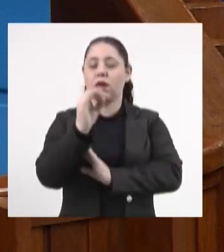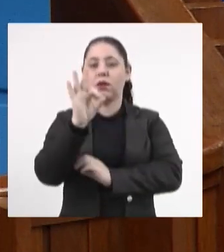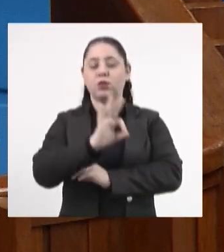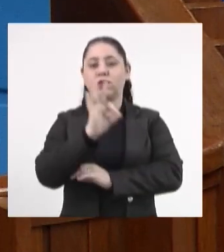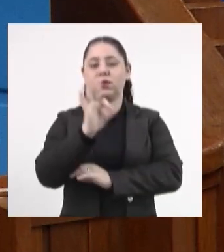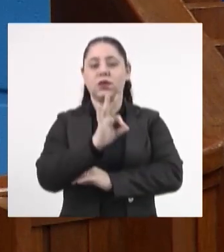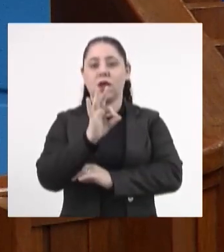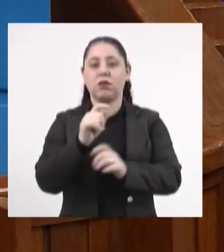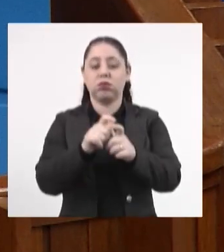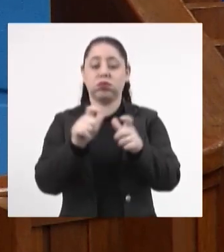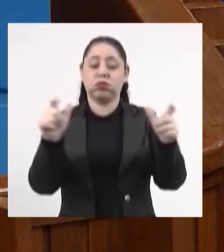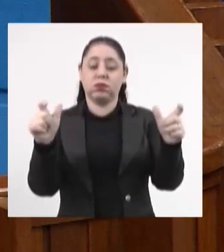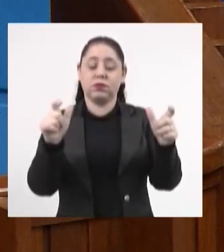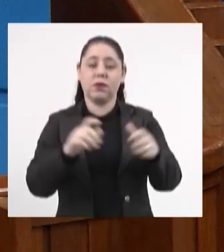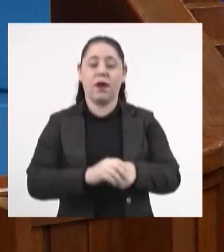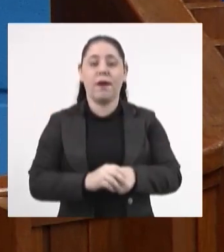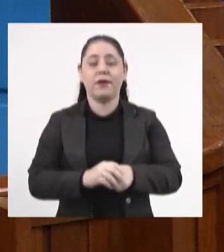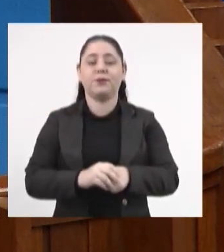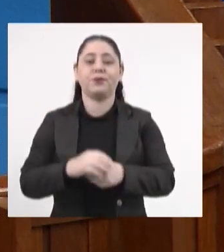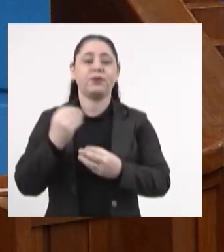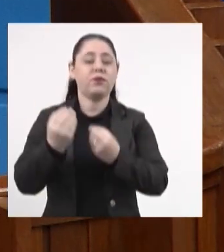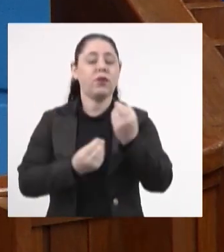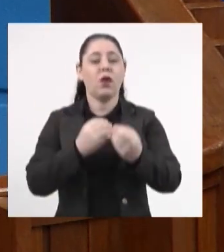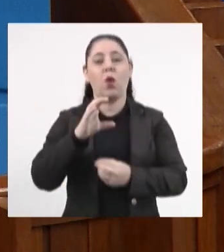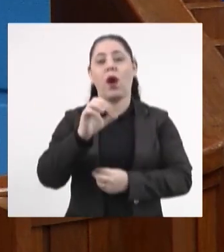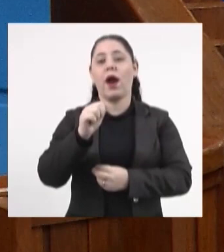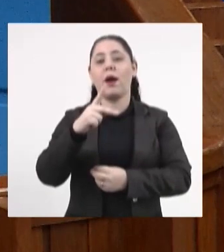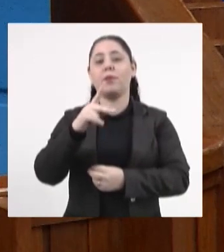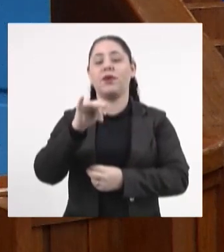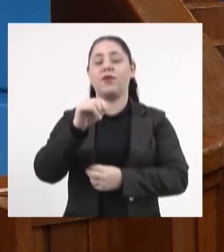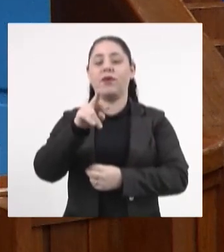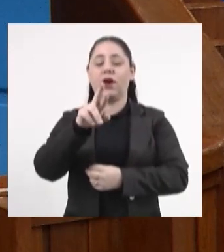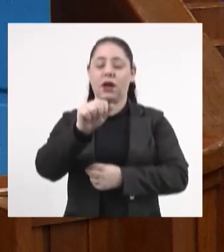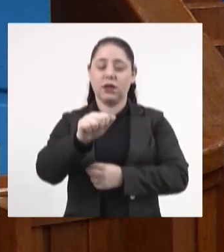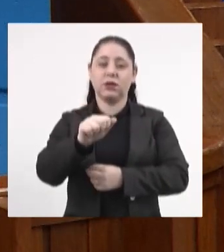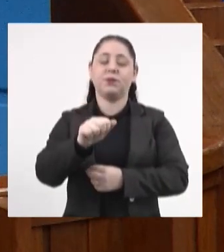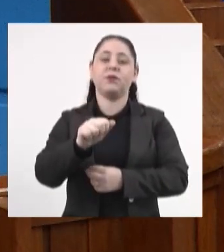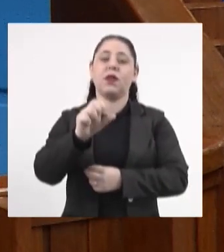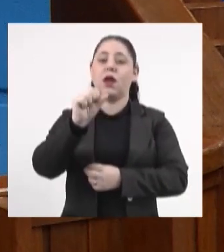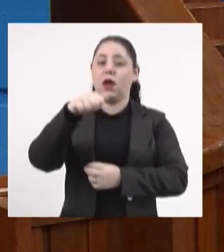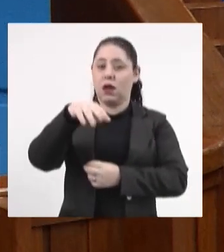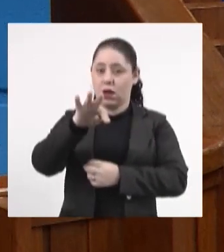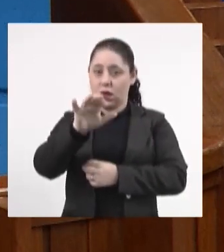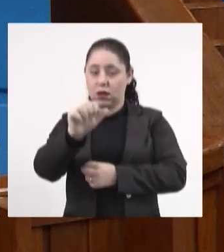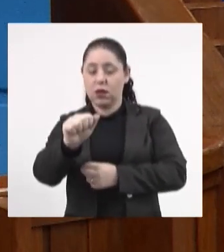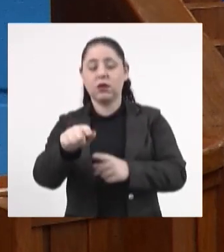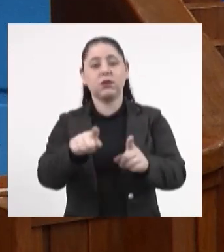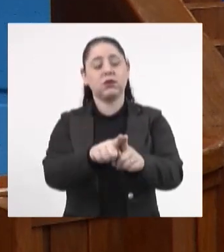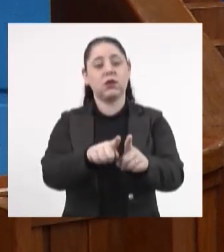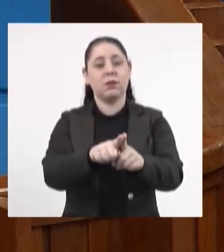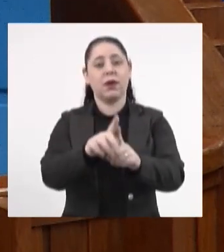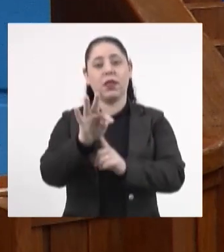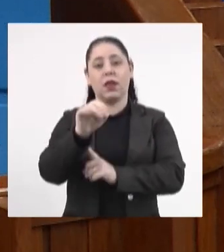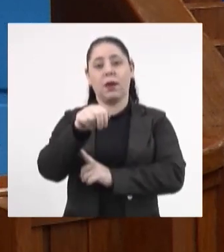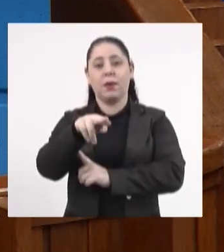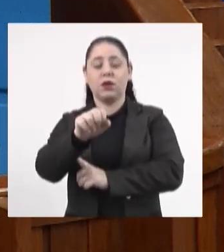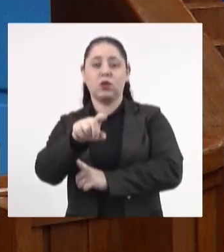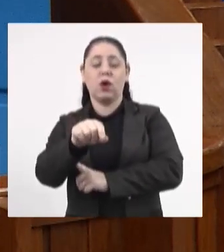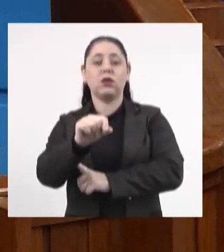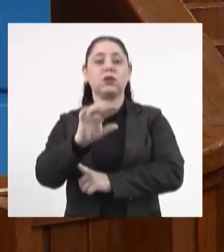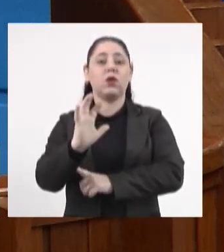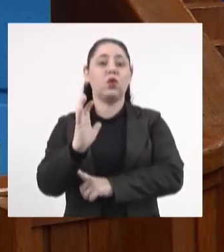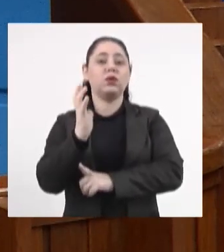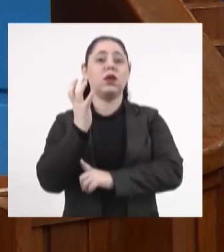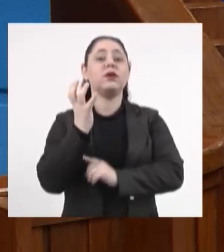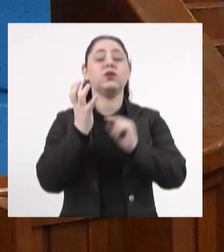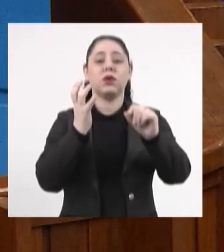eram de grande porte, como capivara, anta e tamanduá-bandeira, com elevado risco de